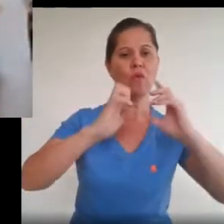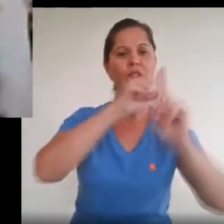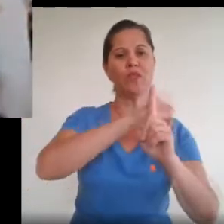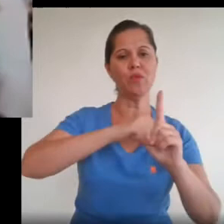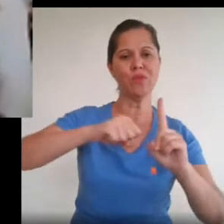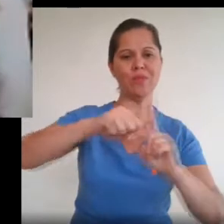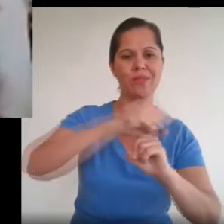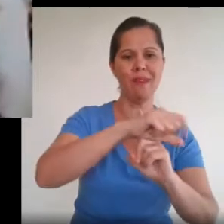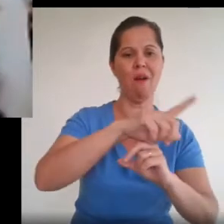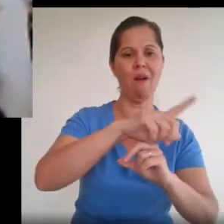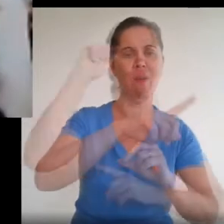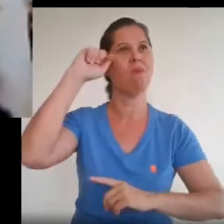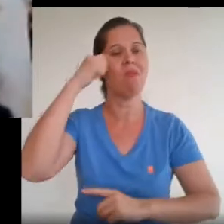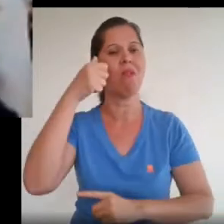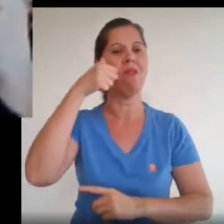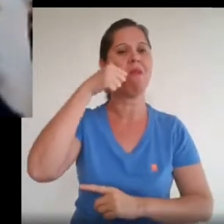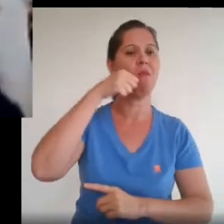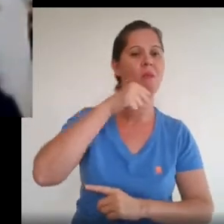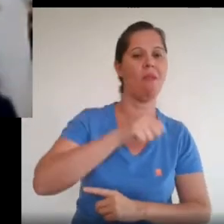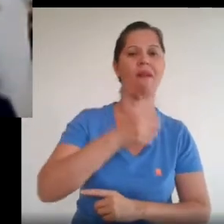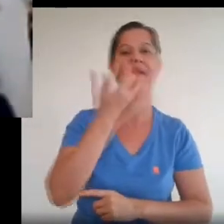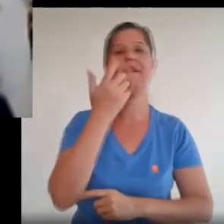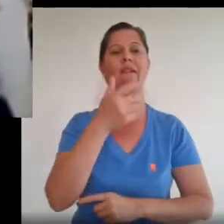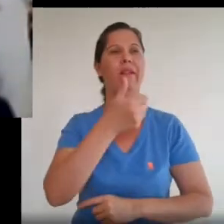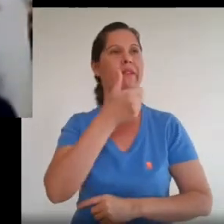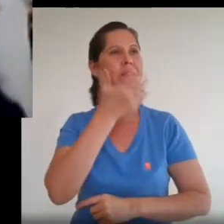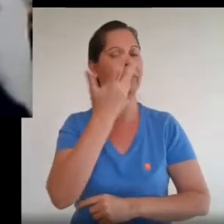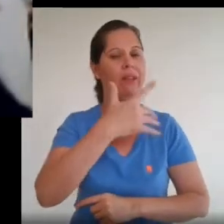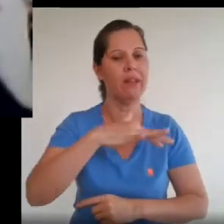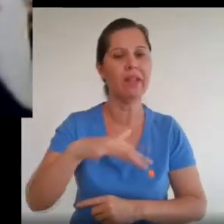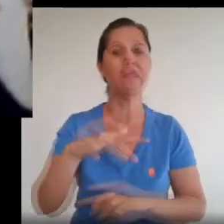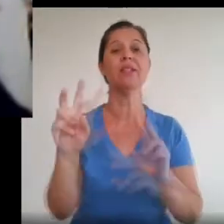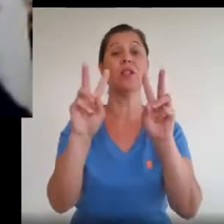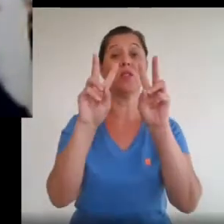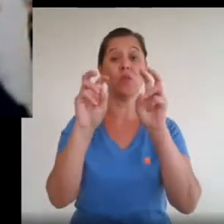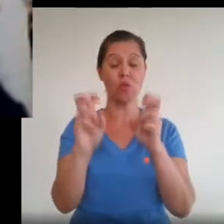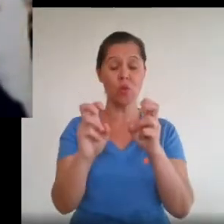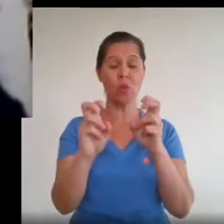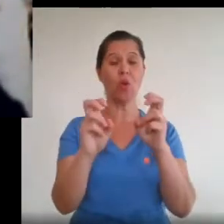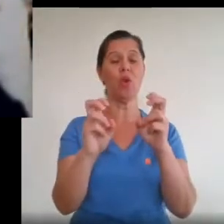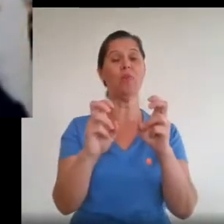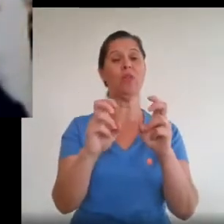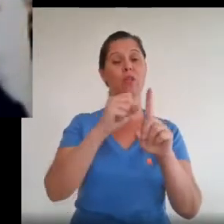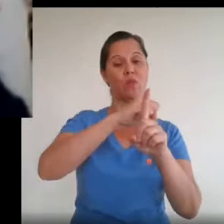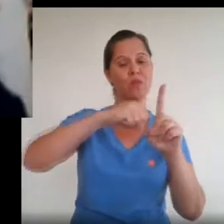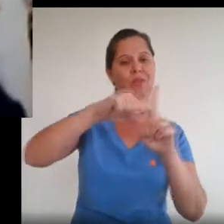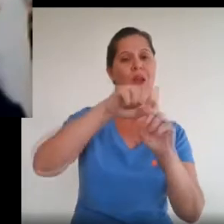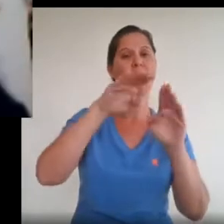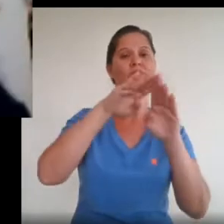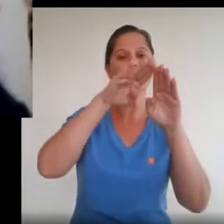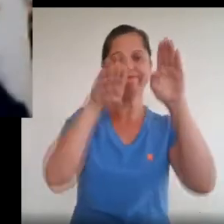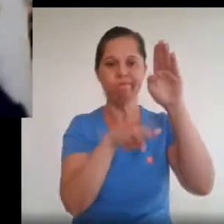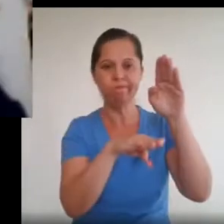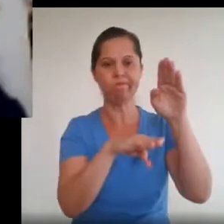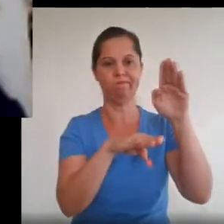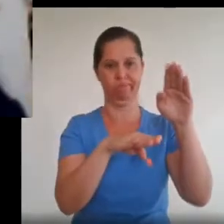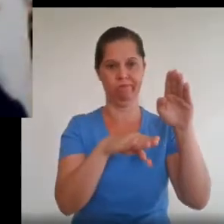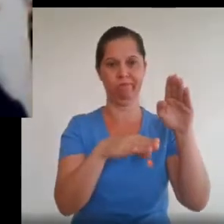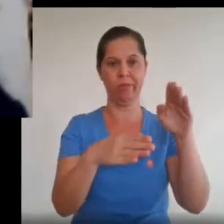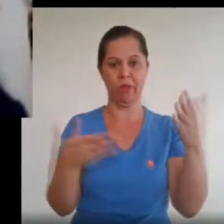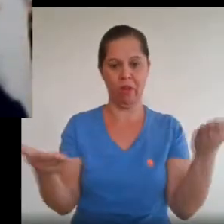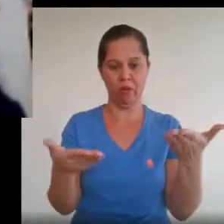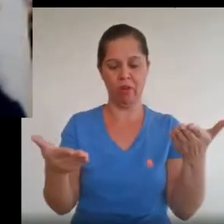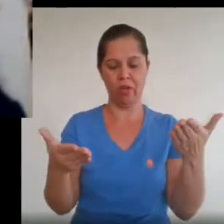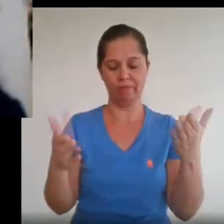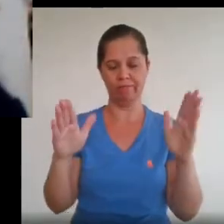surgindo em relação a desigualdades sociais, que o nosso país, eu estou